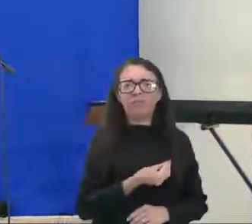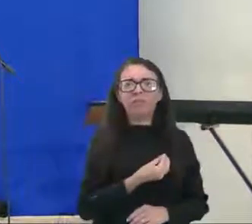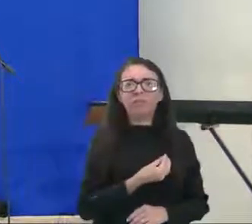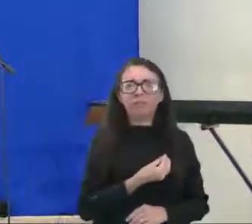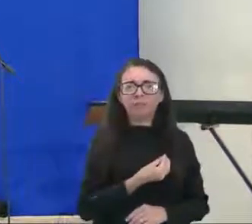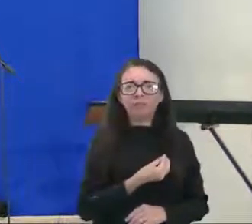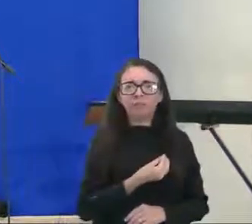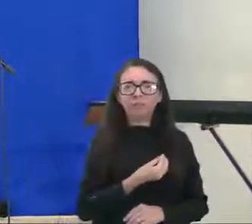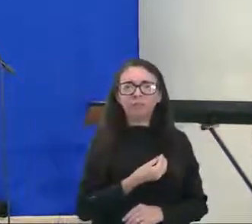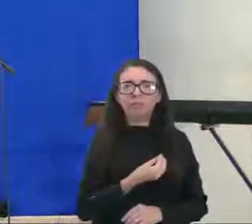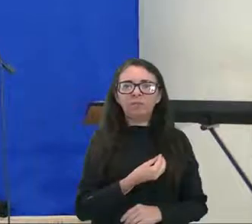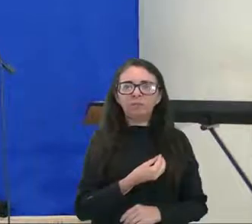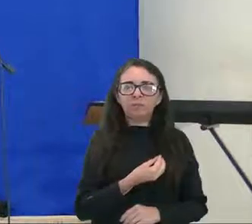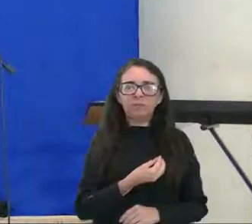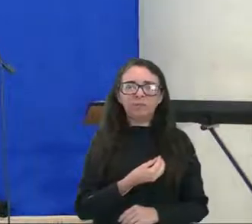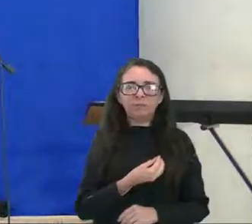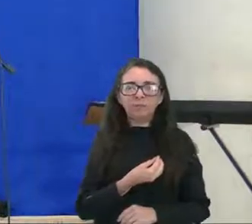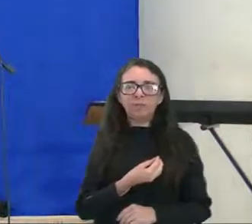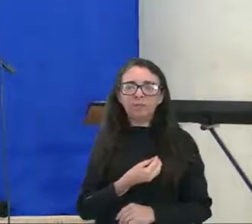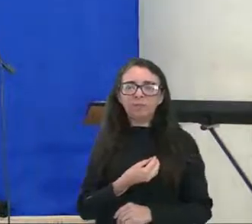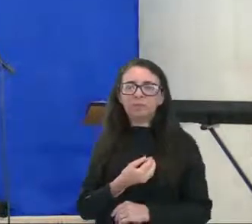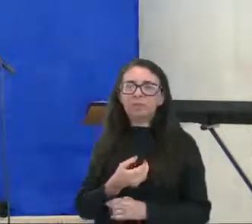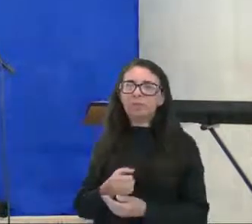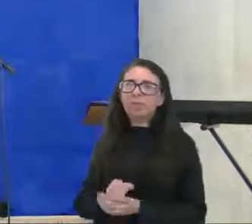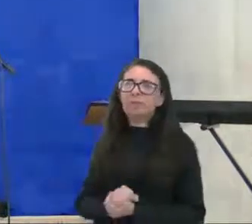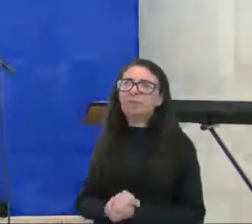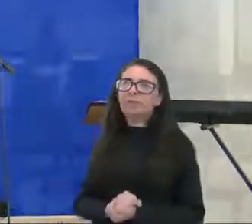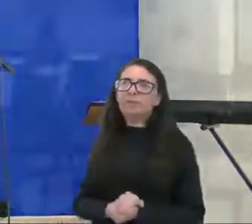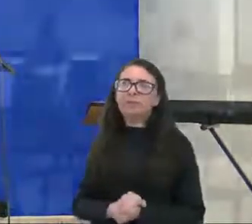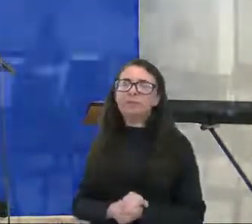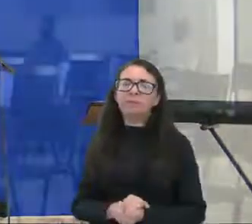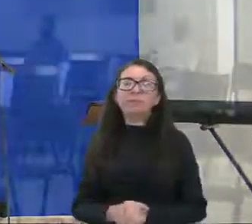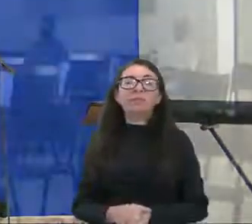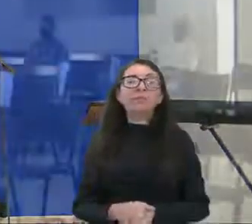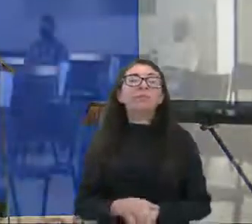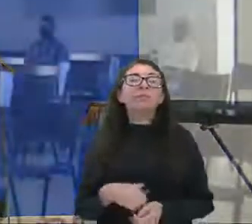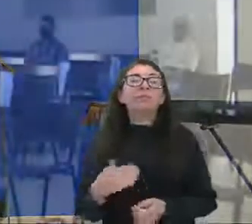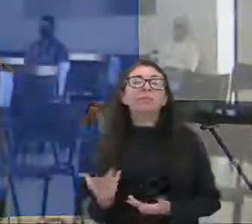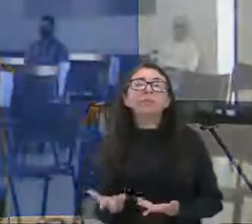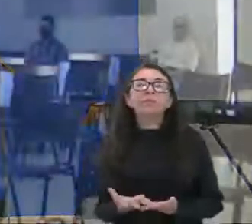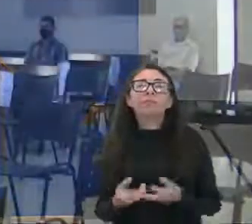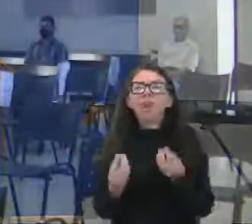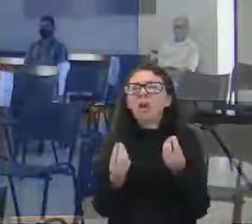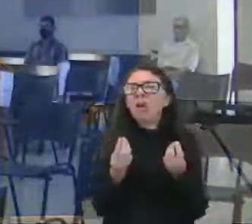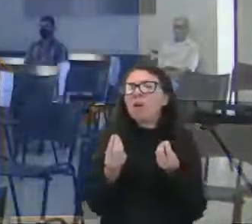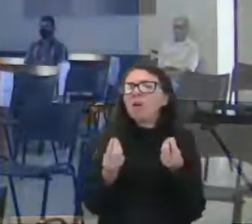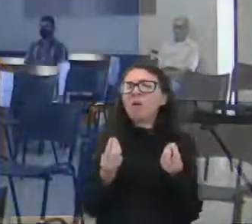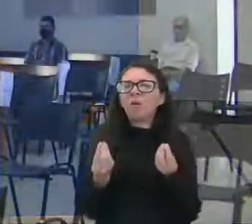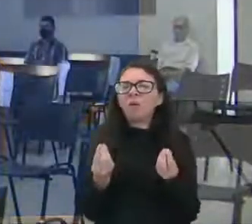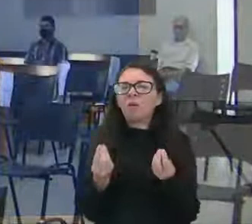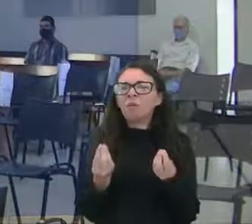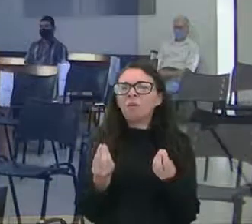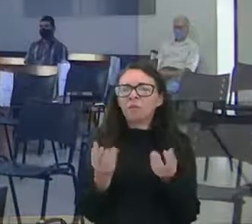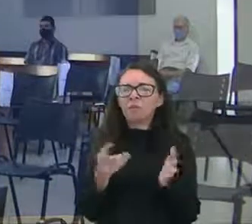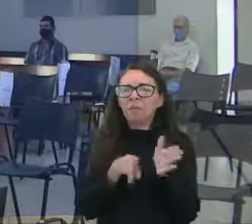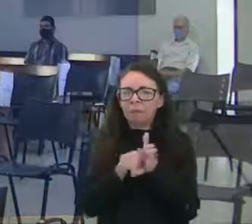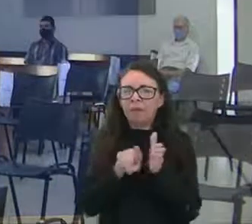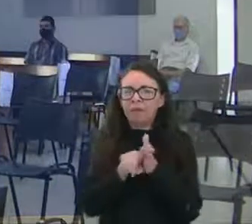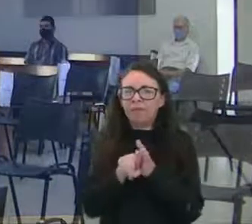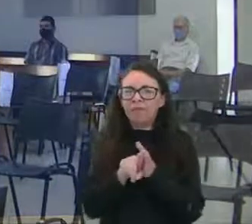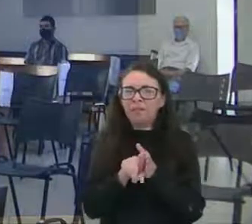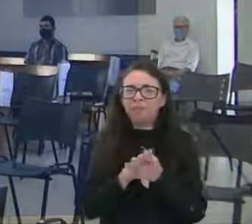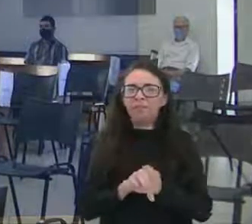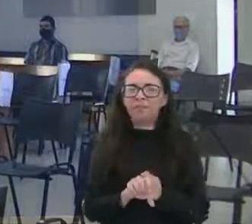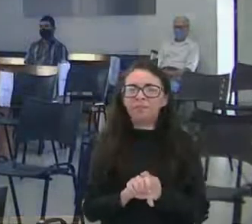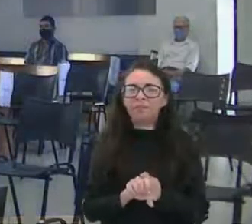E é fácil, né? E é fácil a gente dar crédito a nós mesmos. É uma luta, viu? O apóstolo Paulo